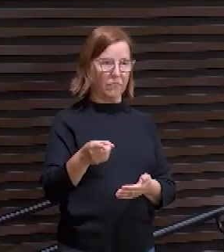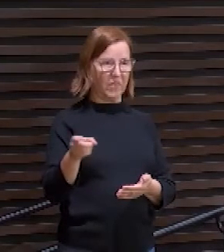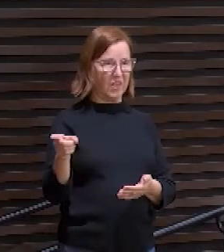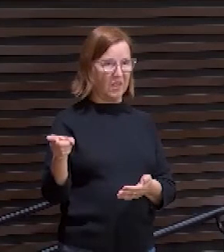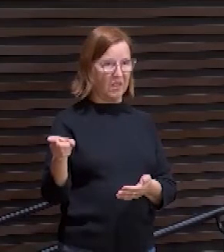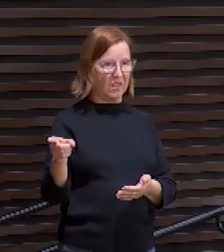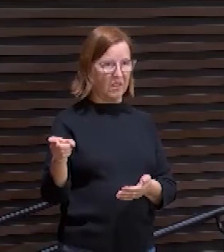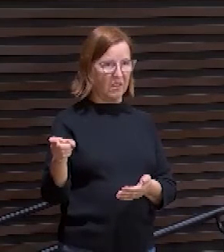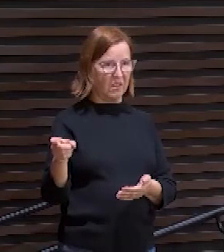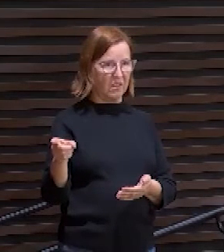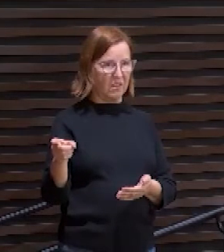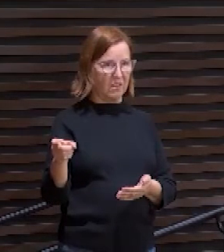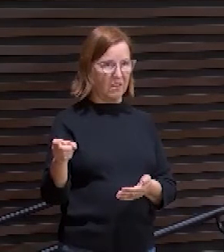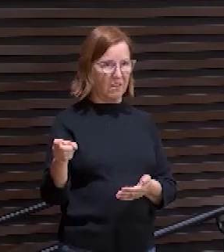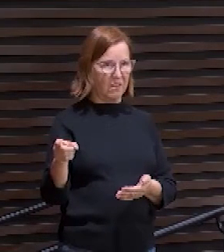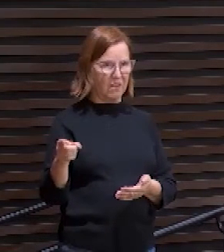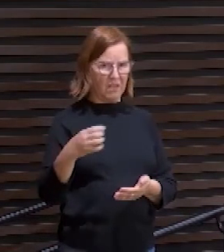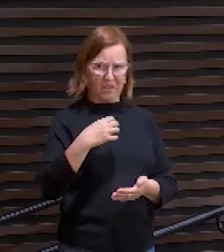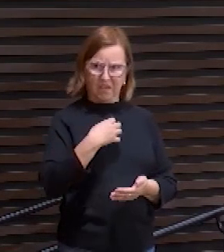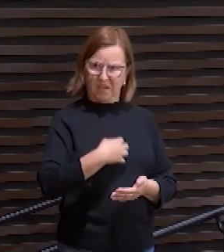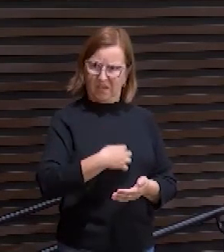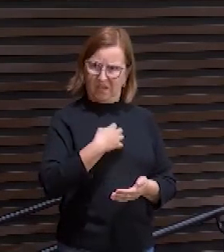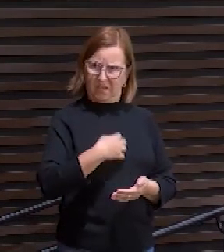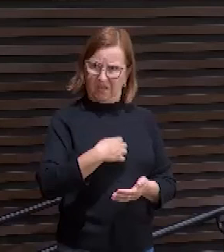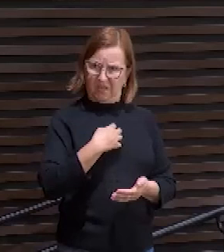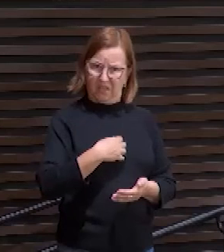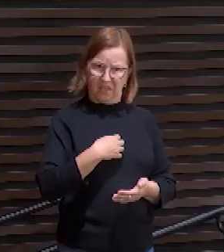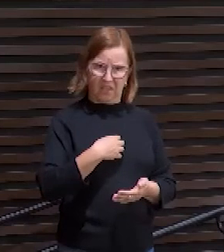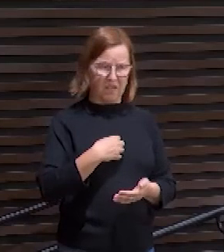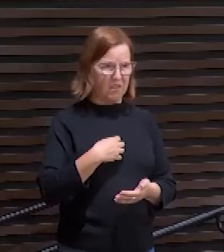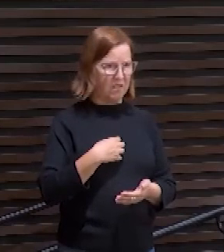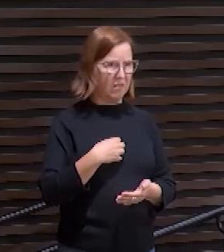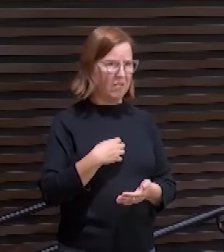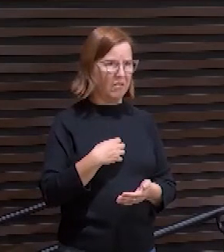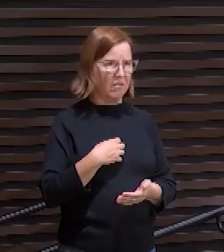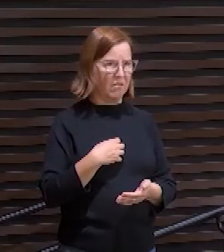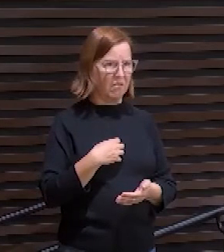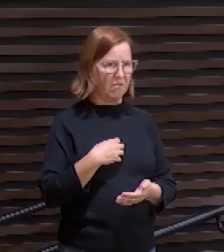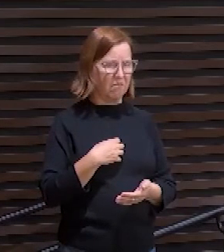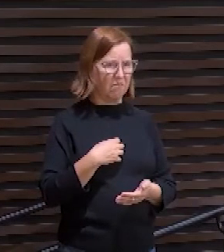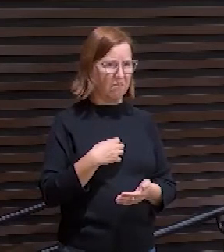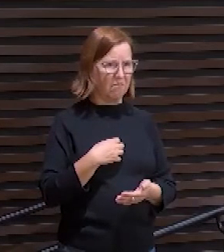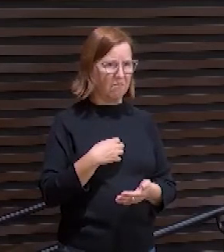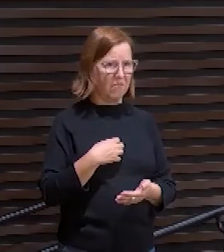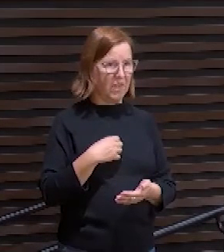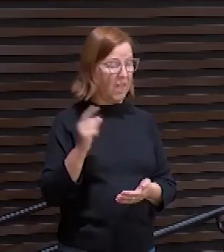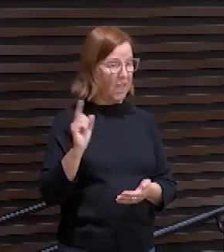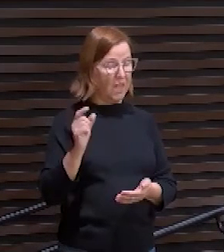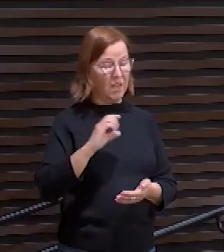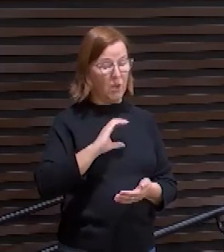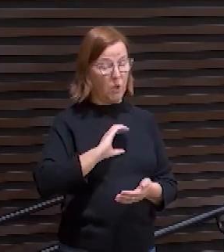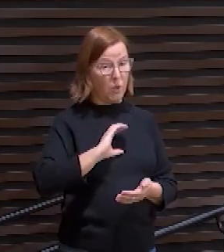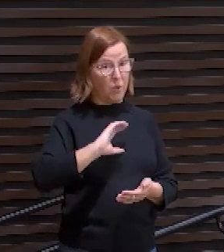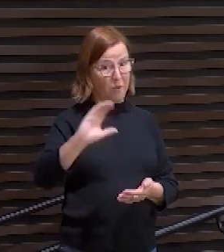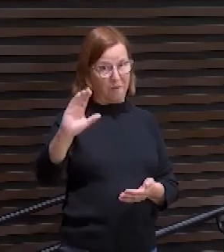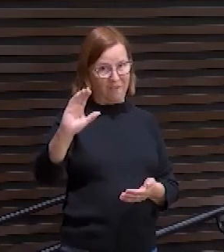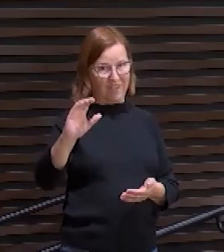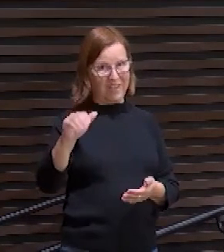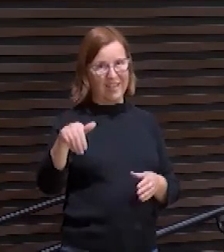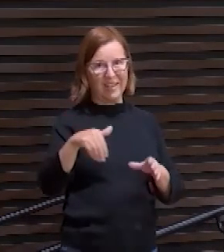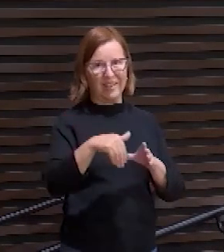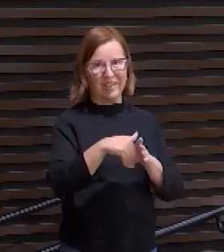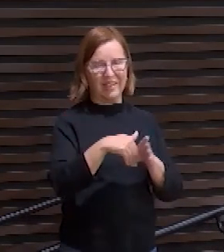fica contrariado, ele recua. E ele não confia em Jesus